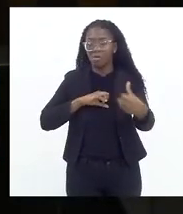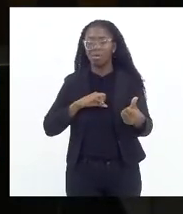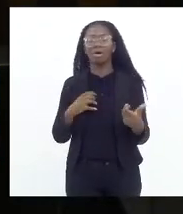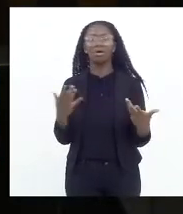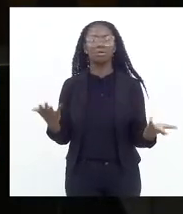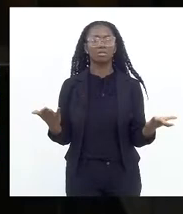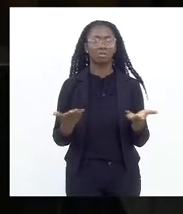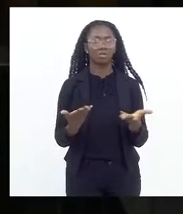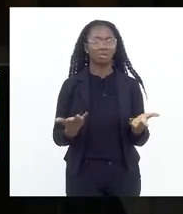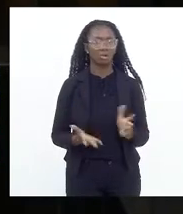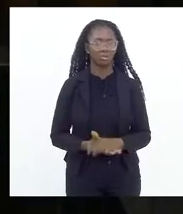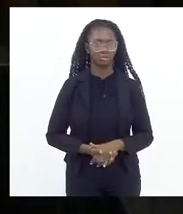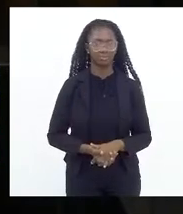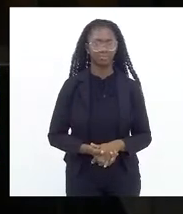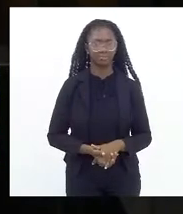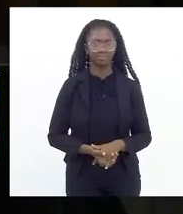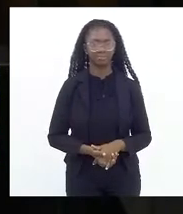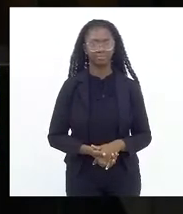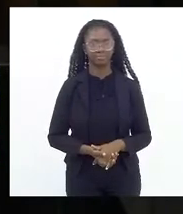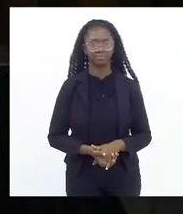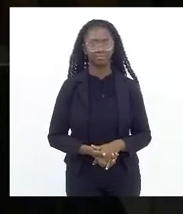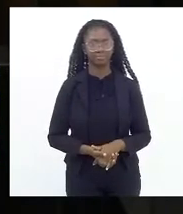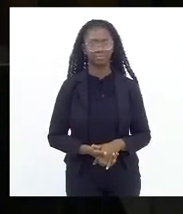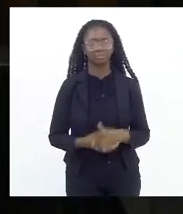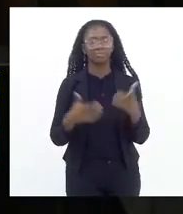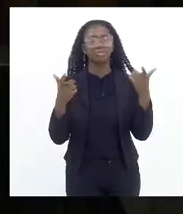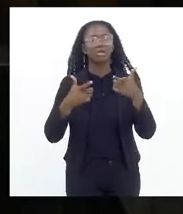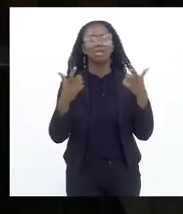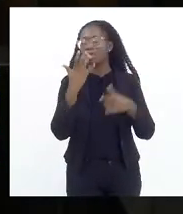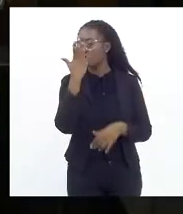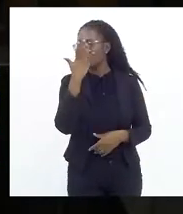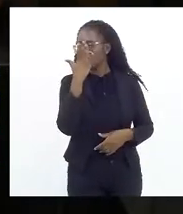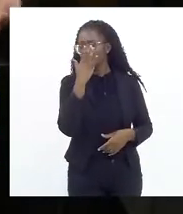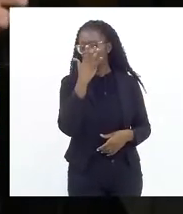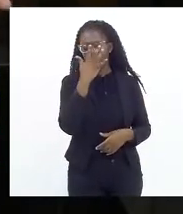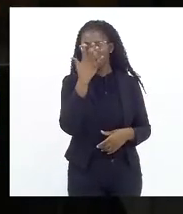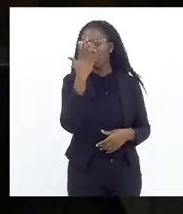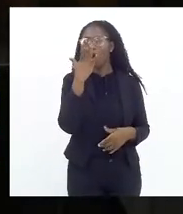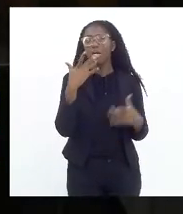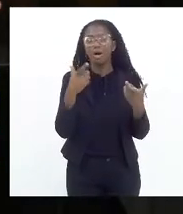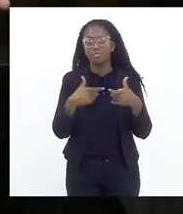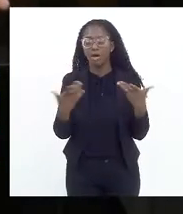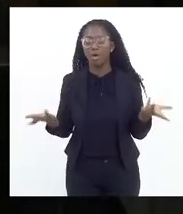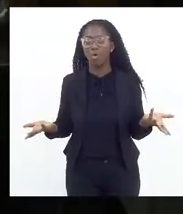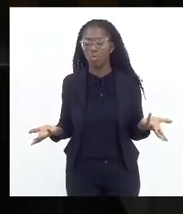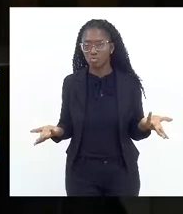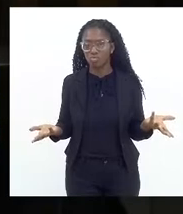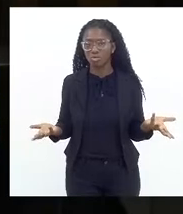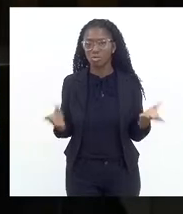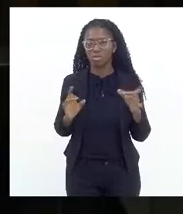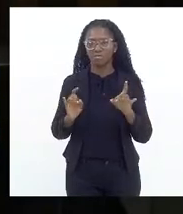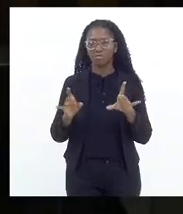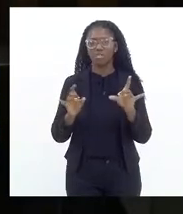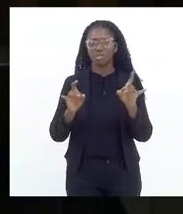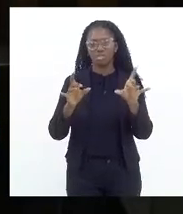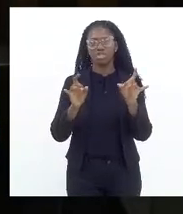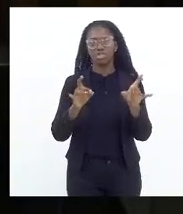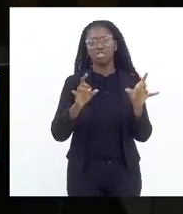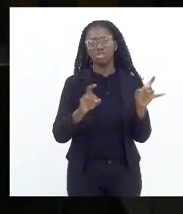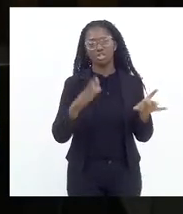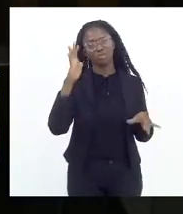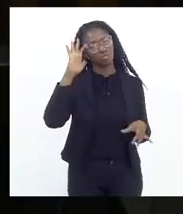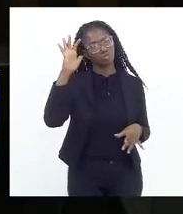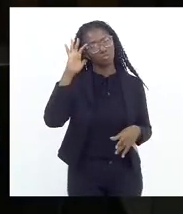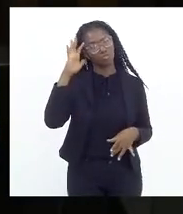Covid-19. Cadê? Cadê o carnaval fora de época do Eduardo Paes? Está vendendo ilusão com